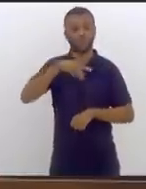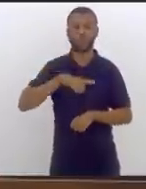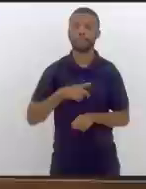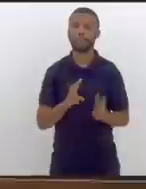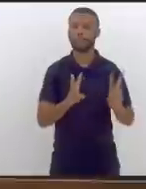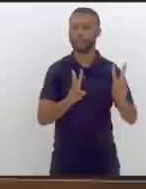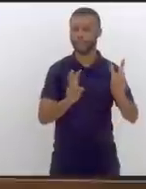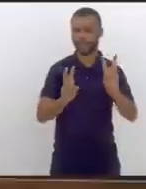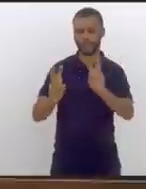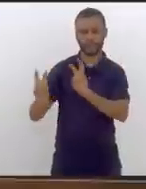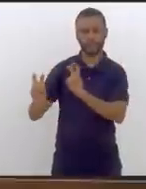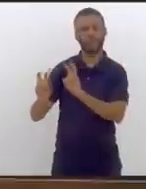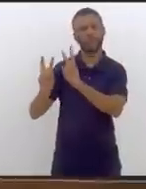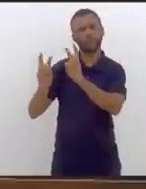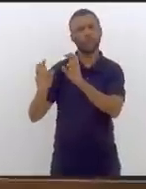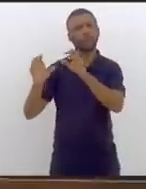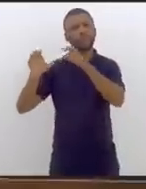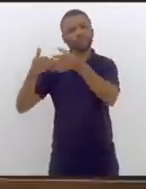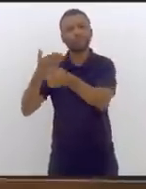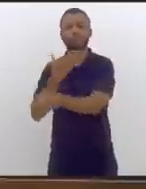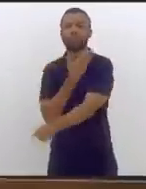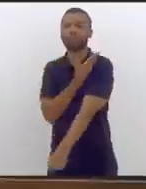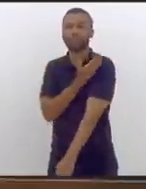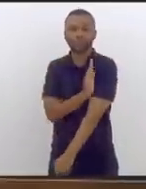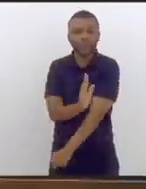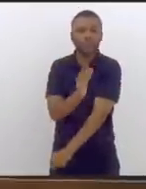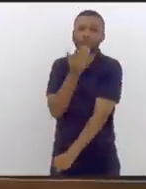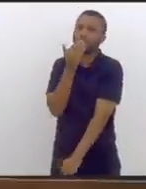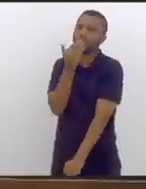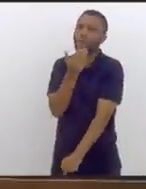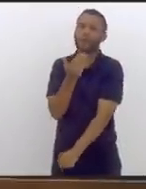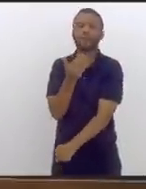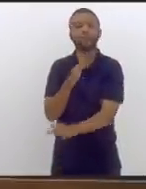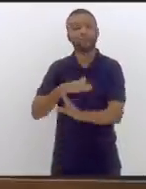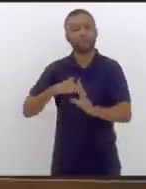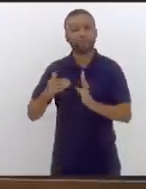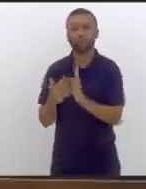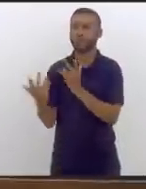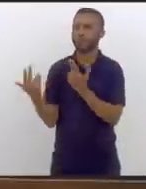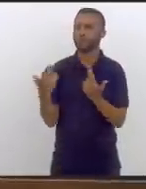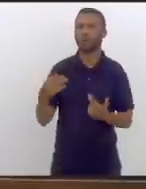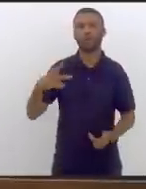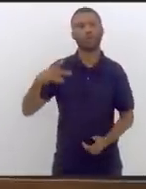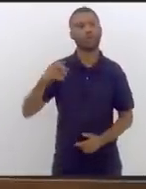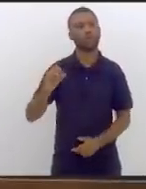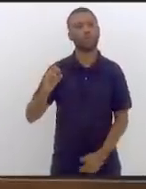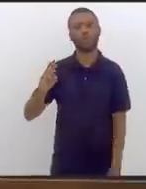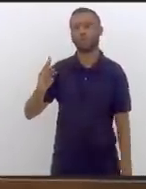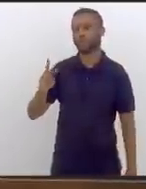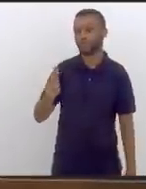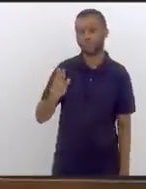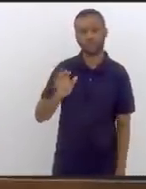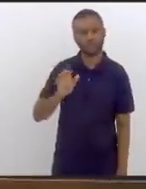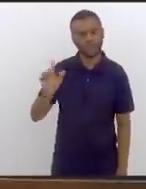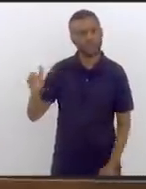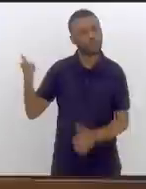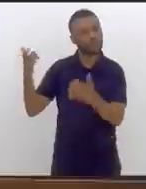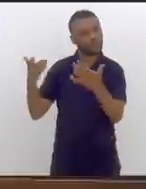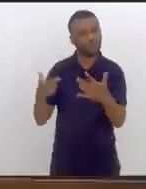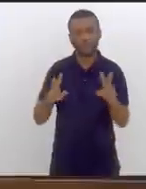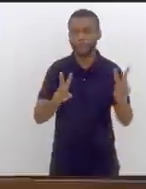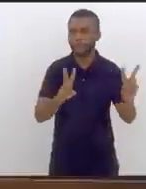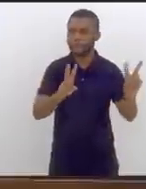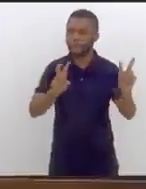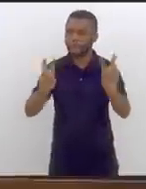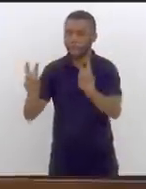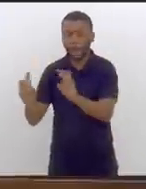aqui dos colegas que foram excluídos Temos que falar então peço que todos conforme o Portugal até falou uma vez precisamos tratar das coisas mas